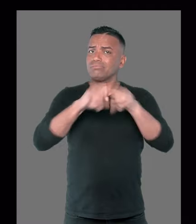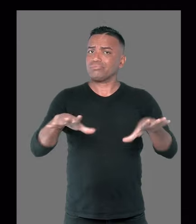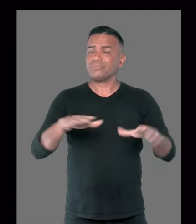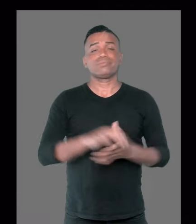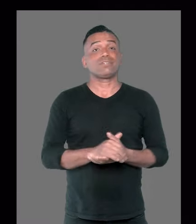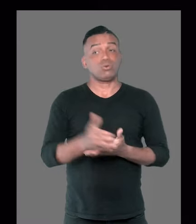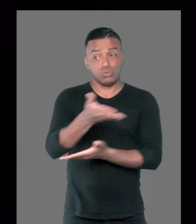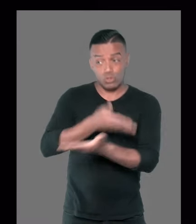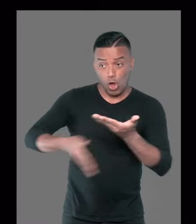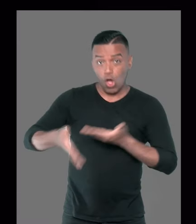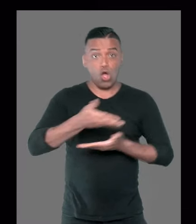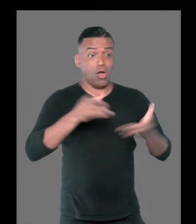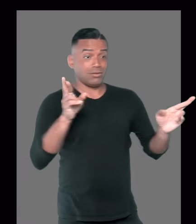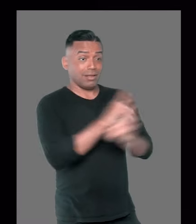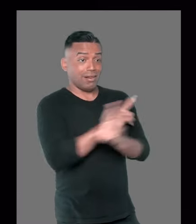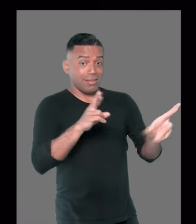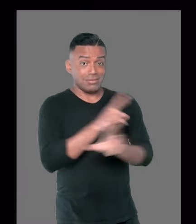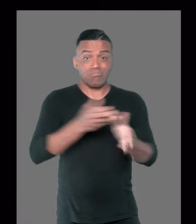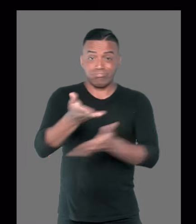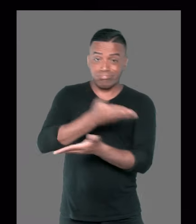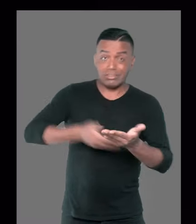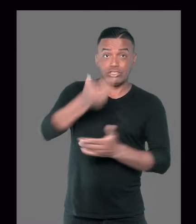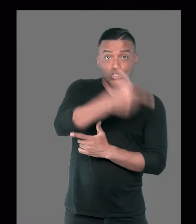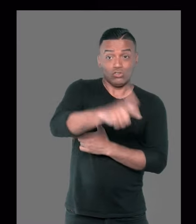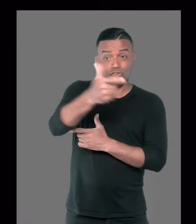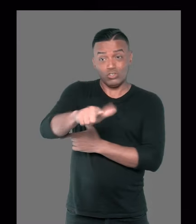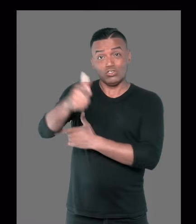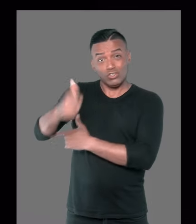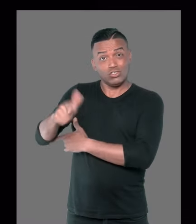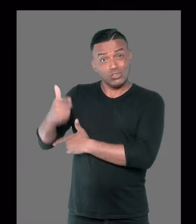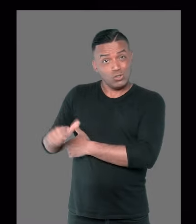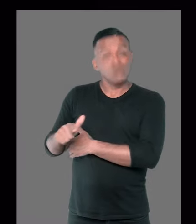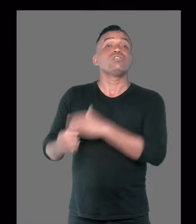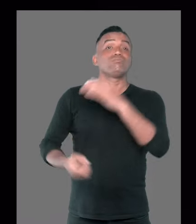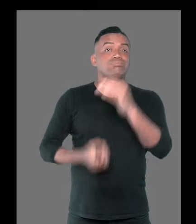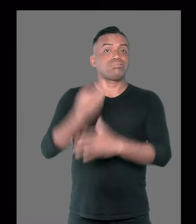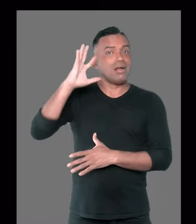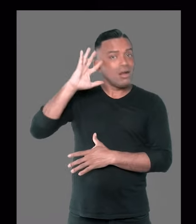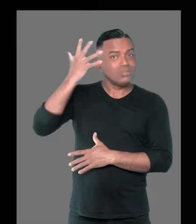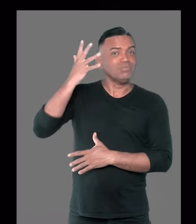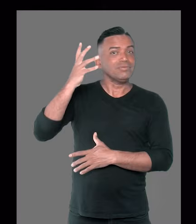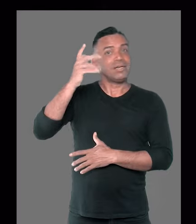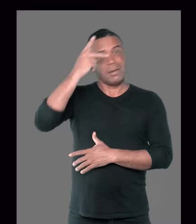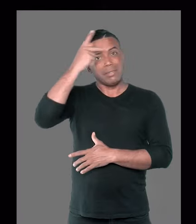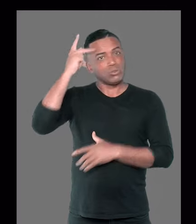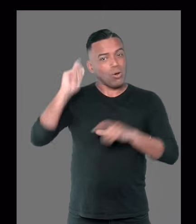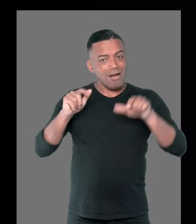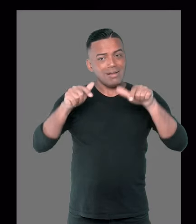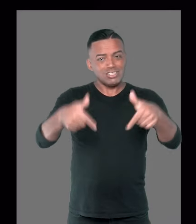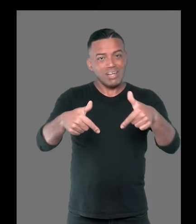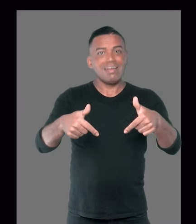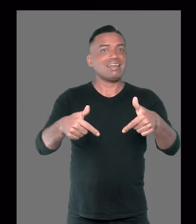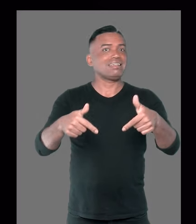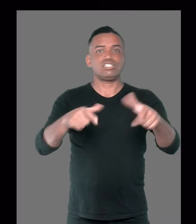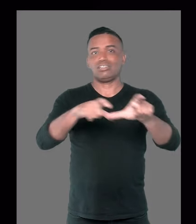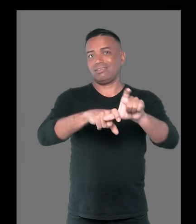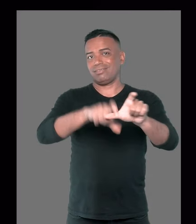de trocas e interações propositais repetitivas e programáveis realizadas por agentes interdependentes em